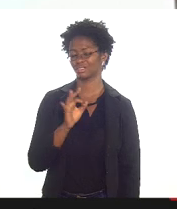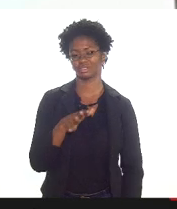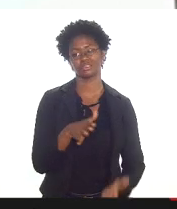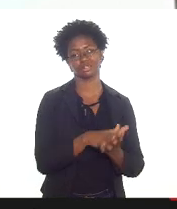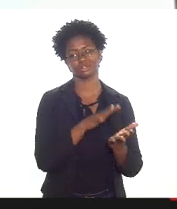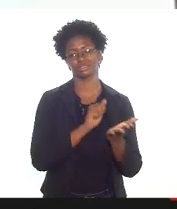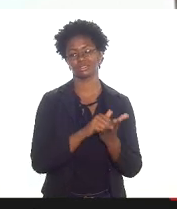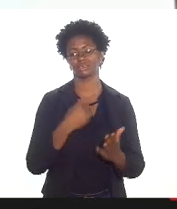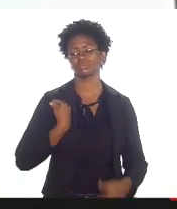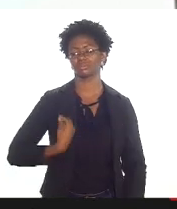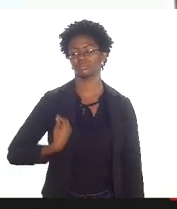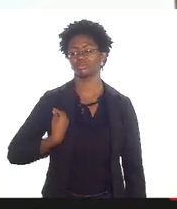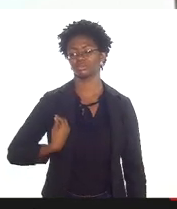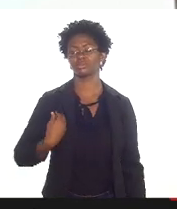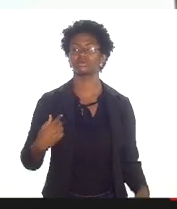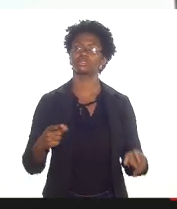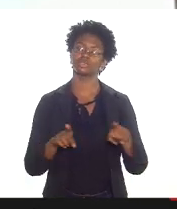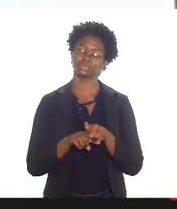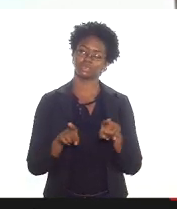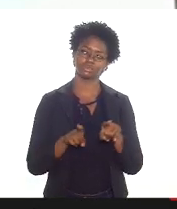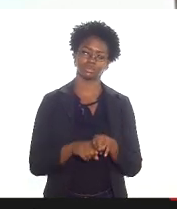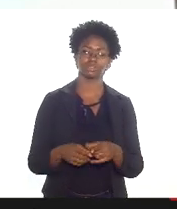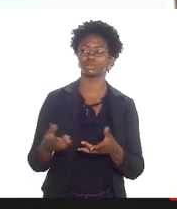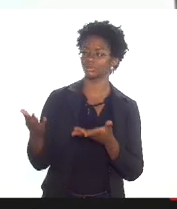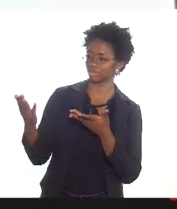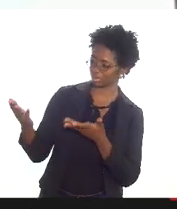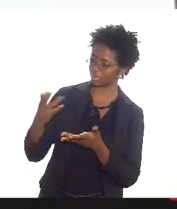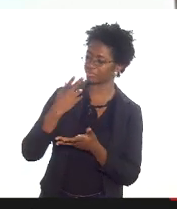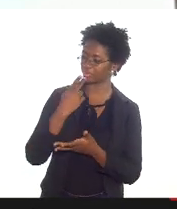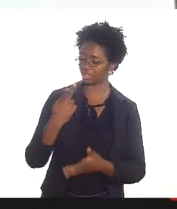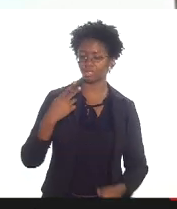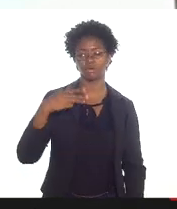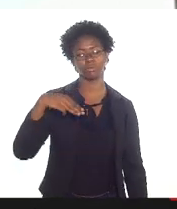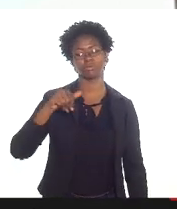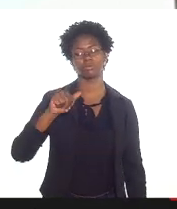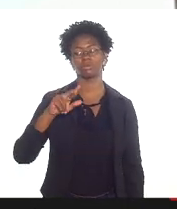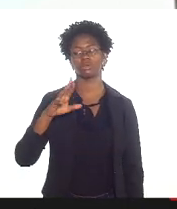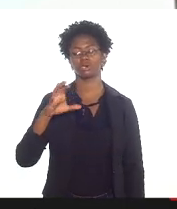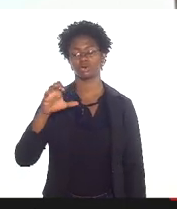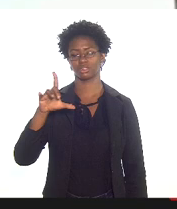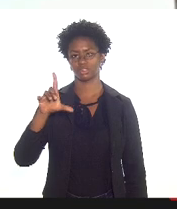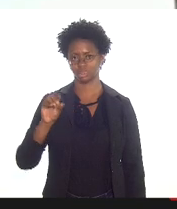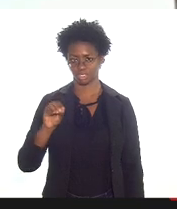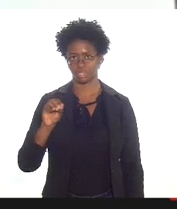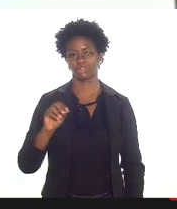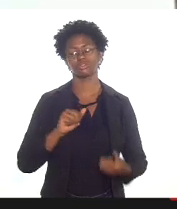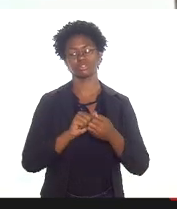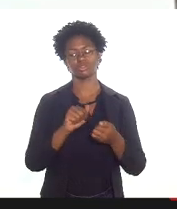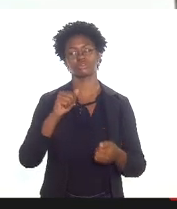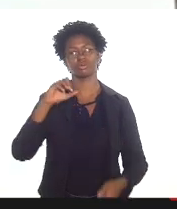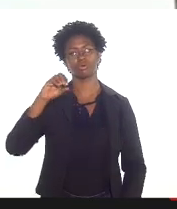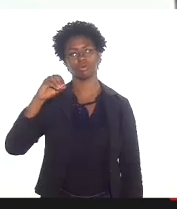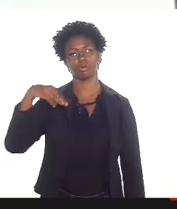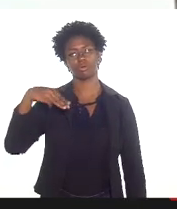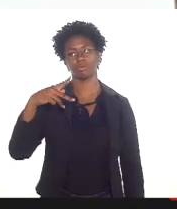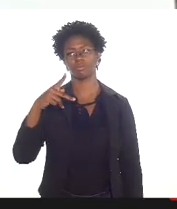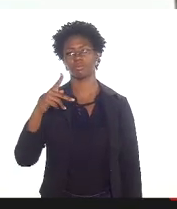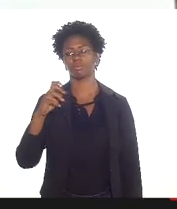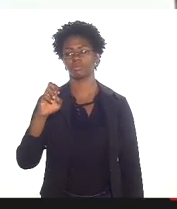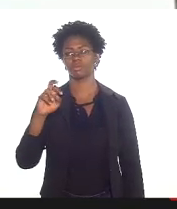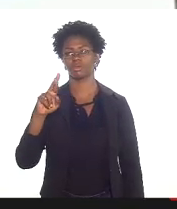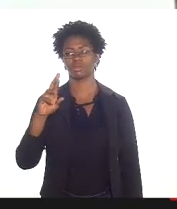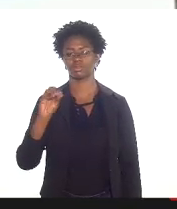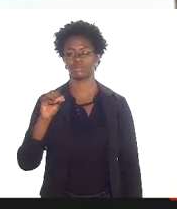presença também, que o senhor já representou, do Marcelo Neves, que está aqui também sendo visto